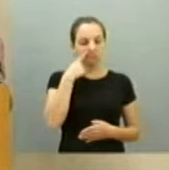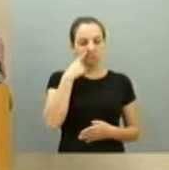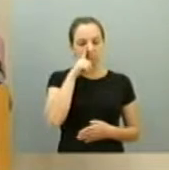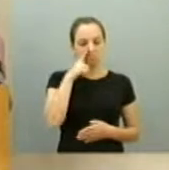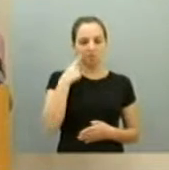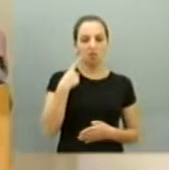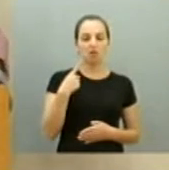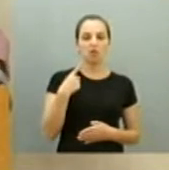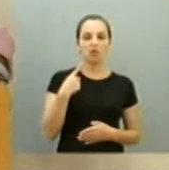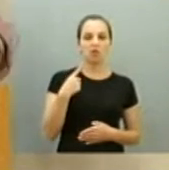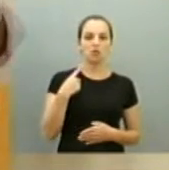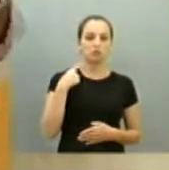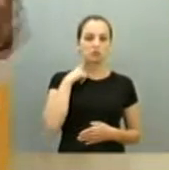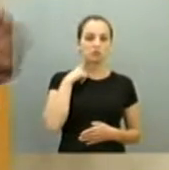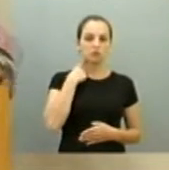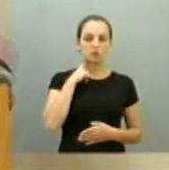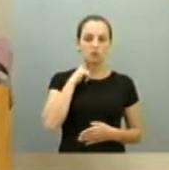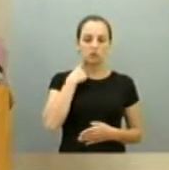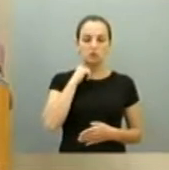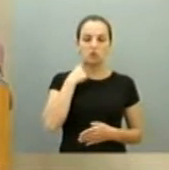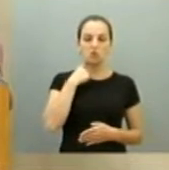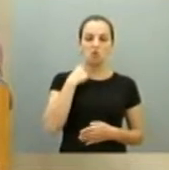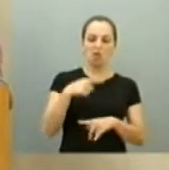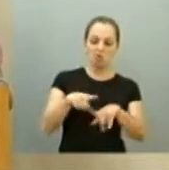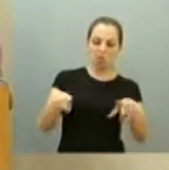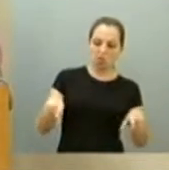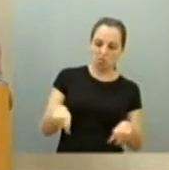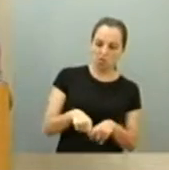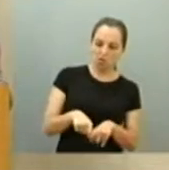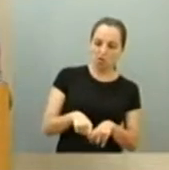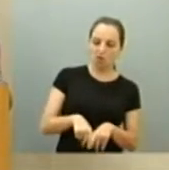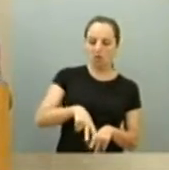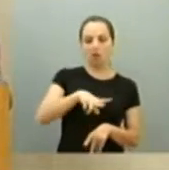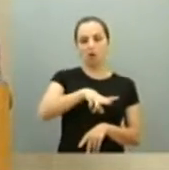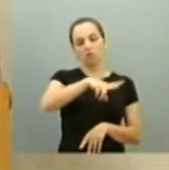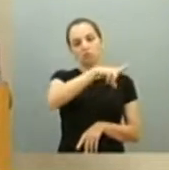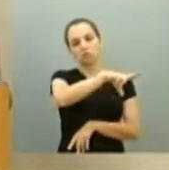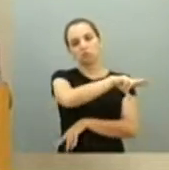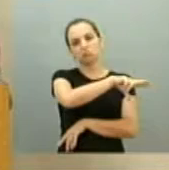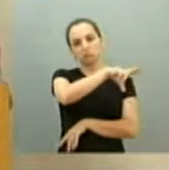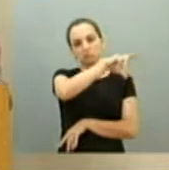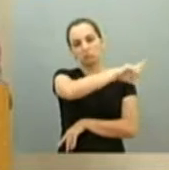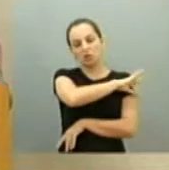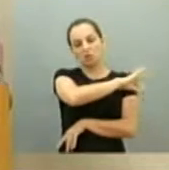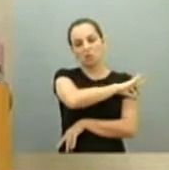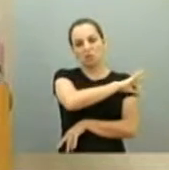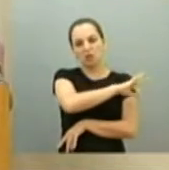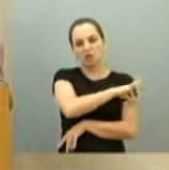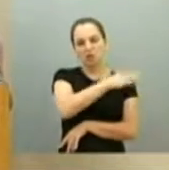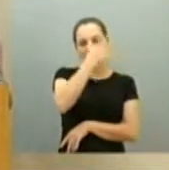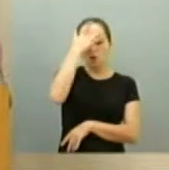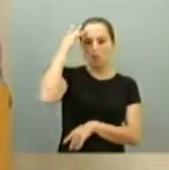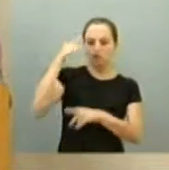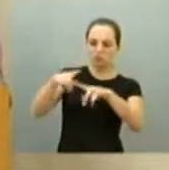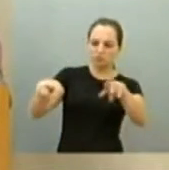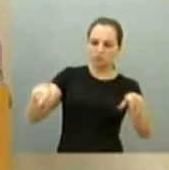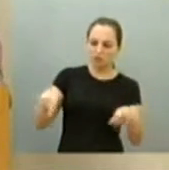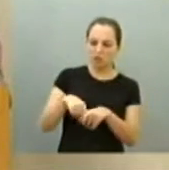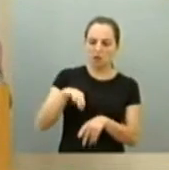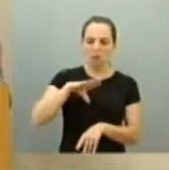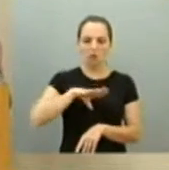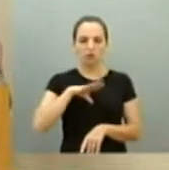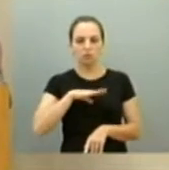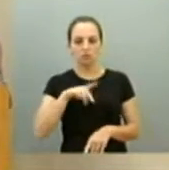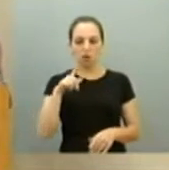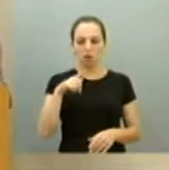terrenos da prefeitura e particular também, várias pessoas aí com um monte de terreno particular sem limpar.